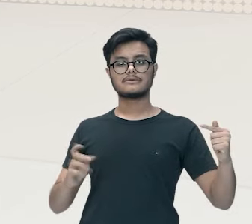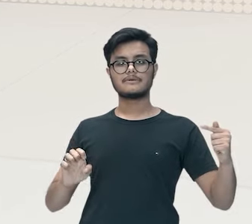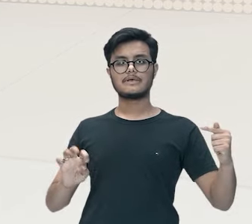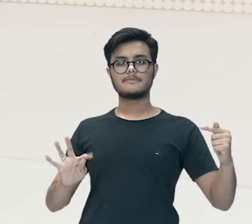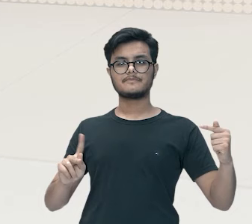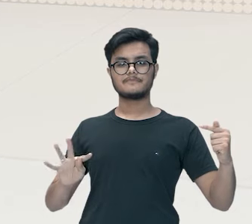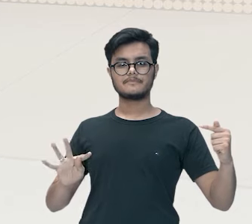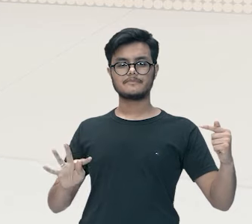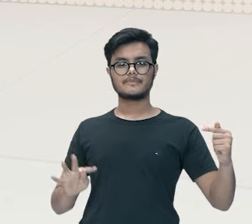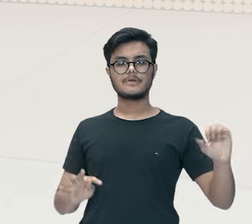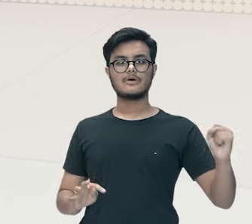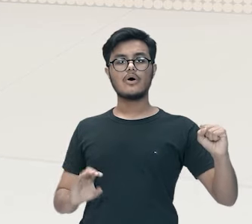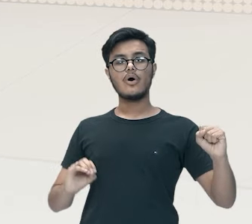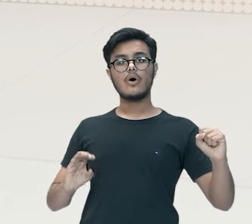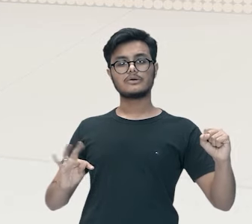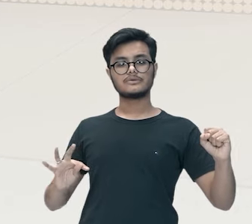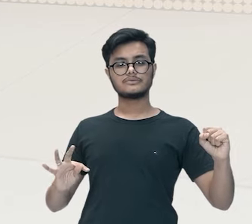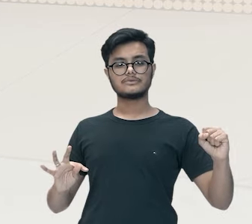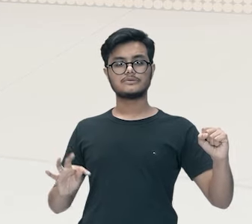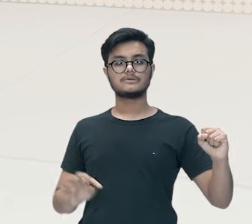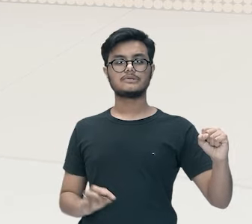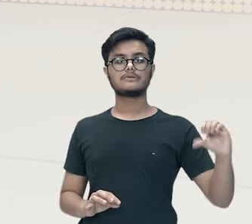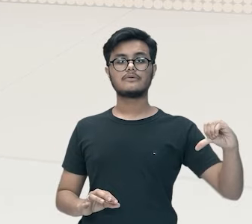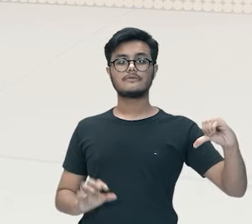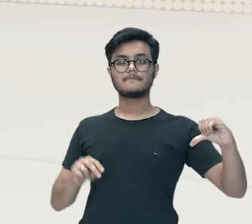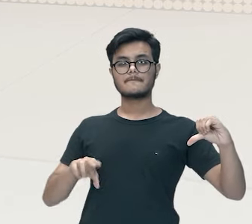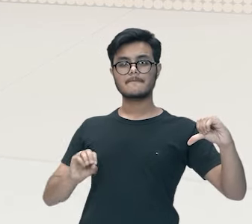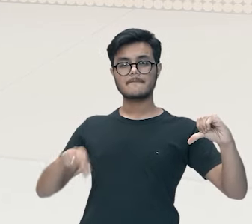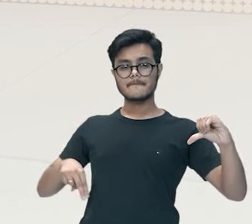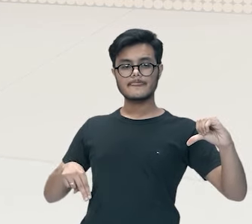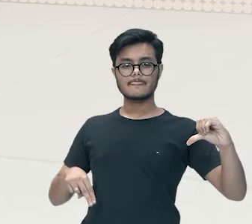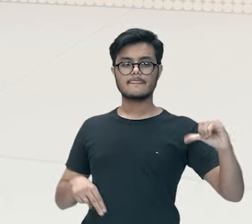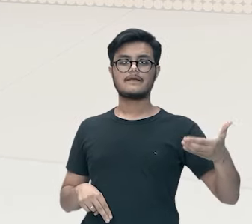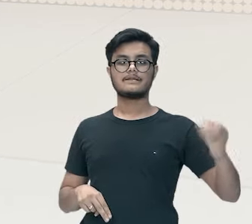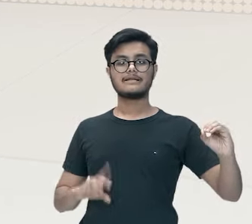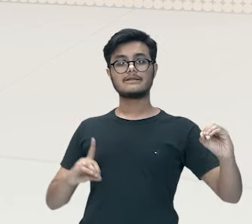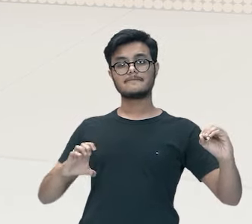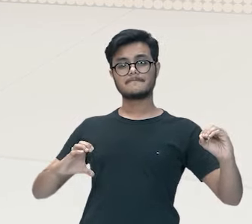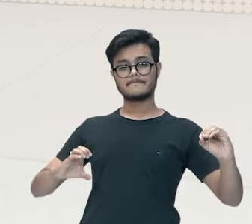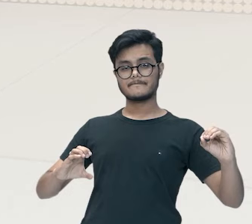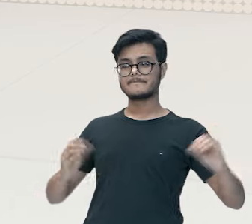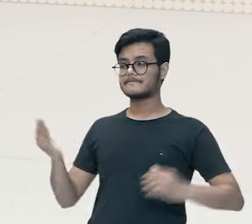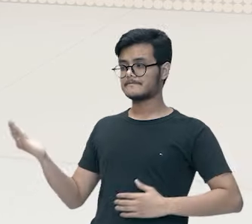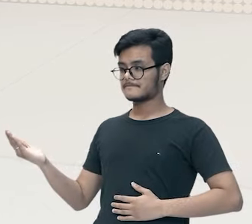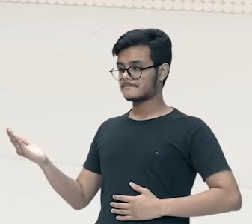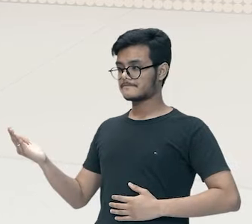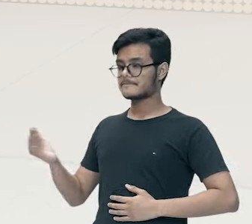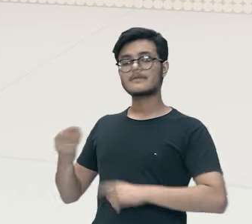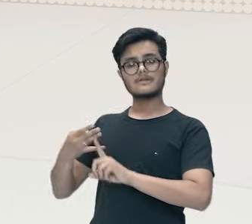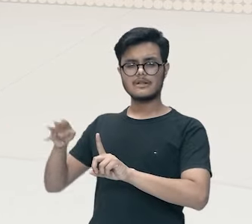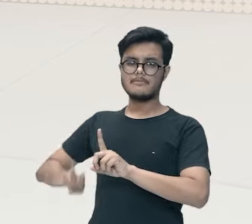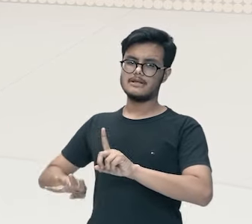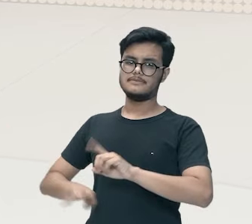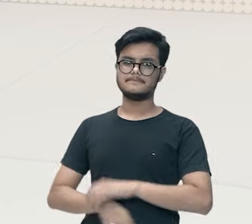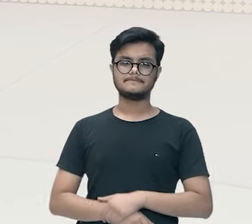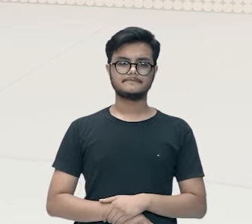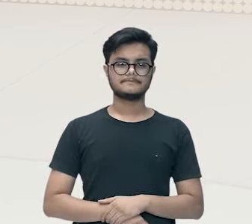carbonos hept, 8 carbonos oct, 9 carbonos non e 10 carbonos dec, tá? Então,